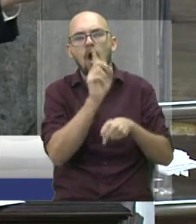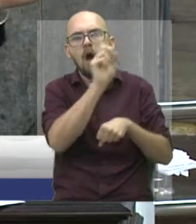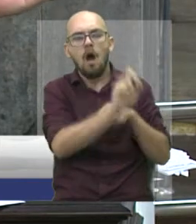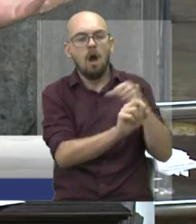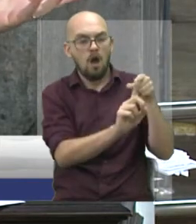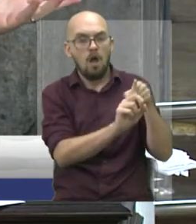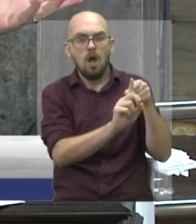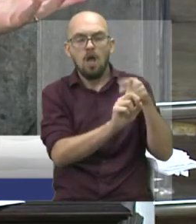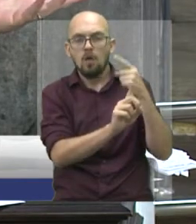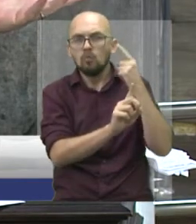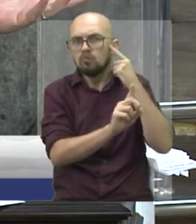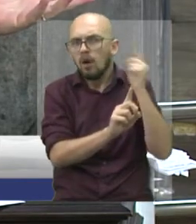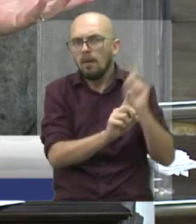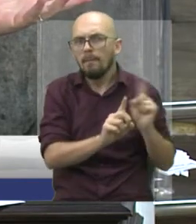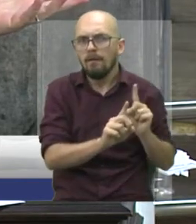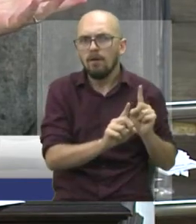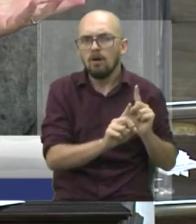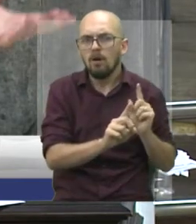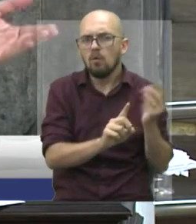não sabia disso?